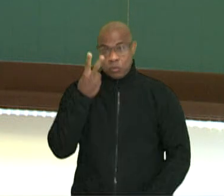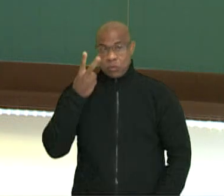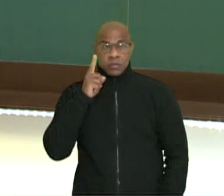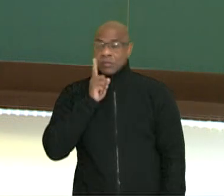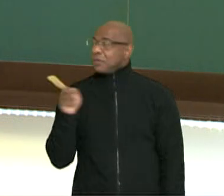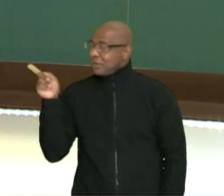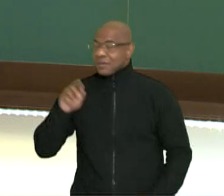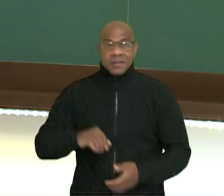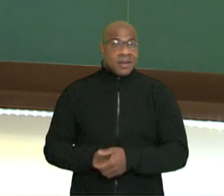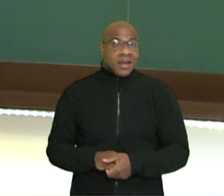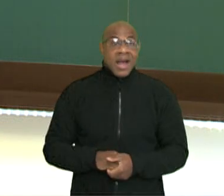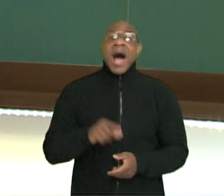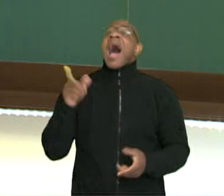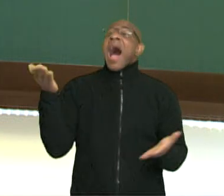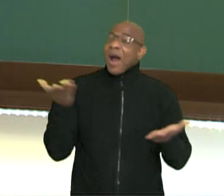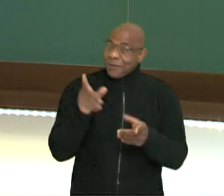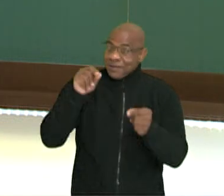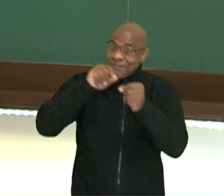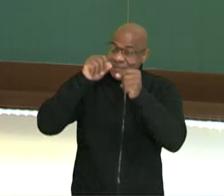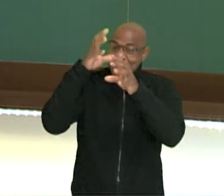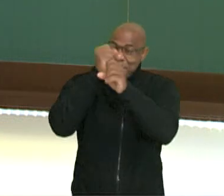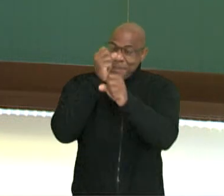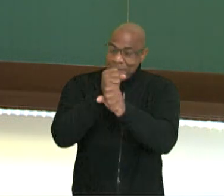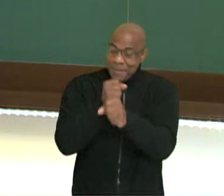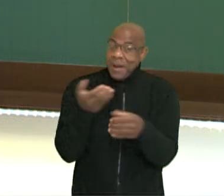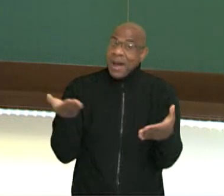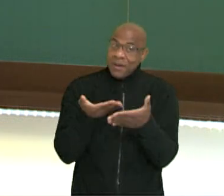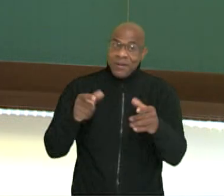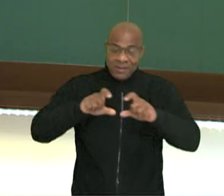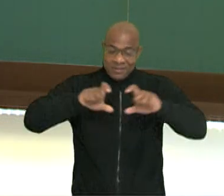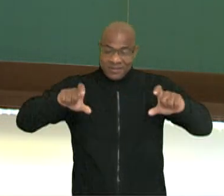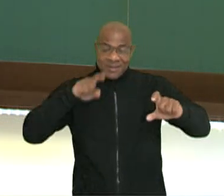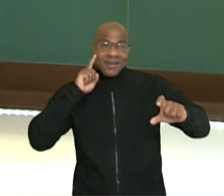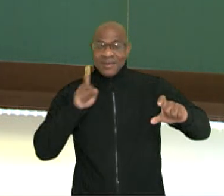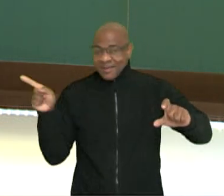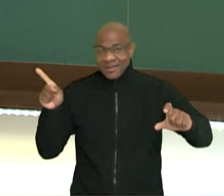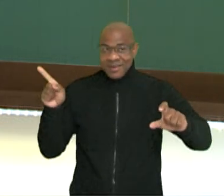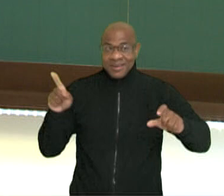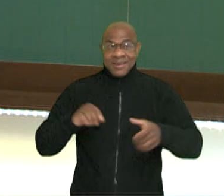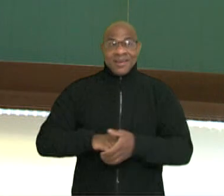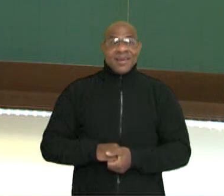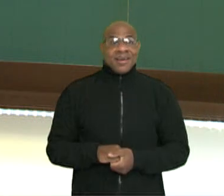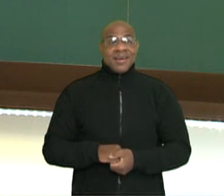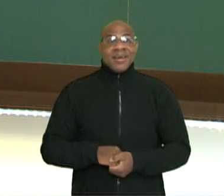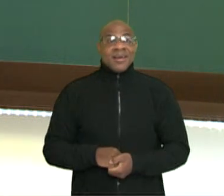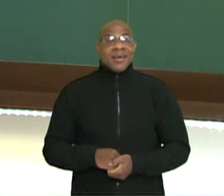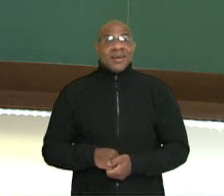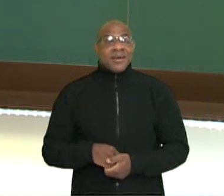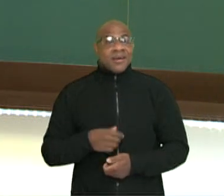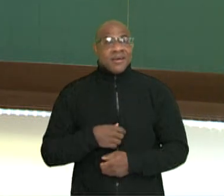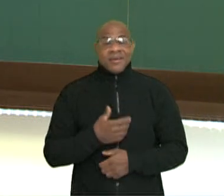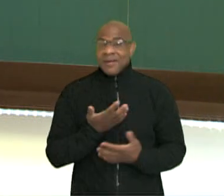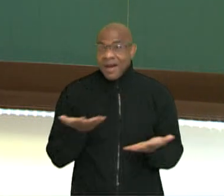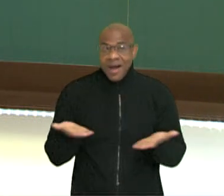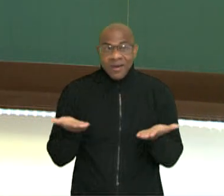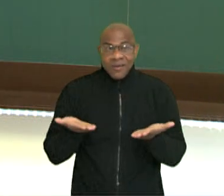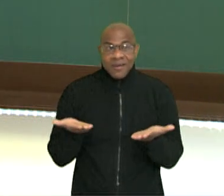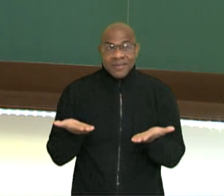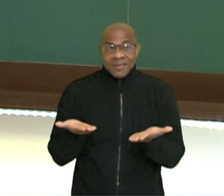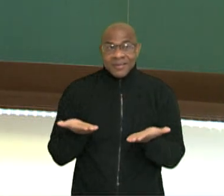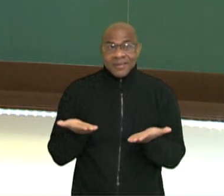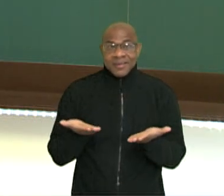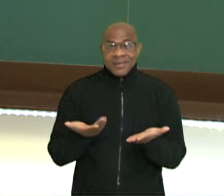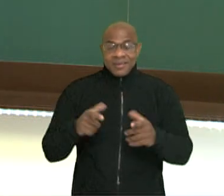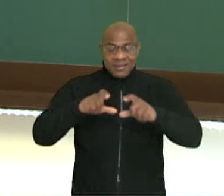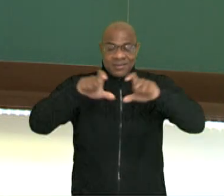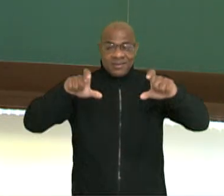2. Resolva essa equação do segundo grau. Então, repare como agora eu nem linkei, né, com a equação do quarto